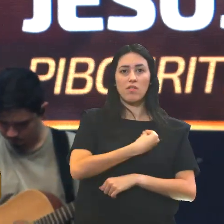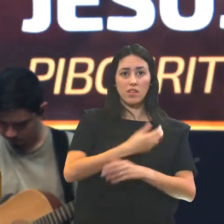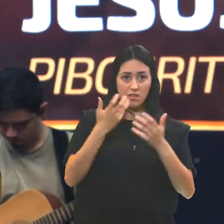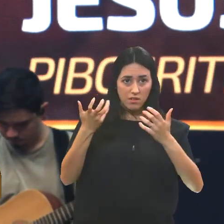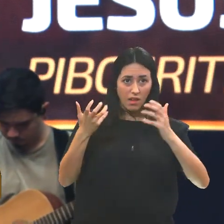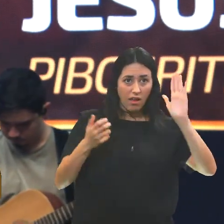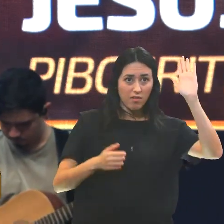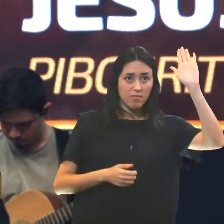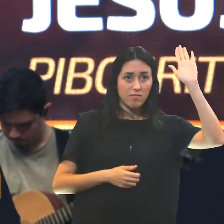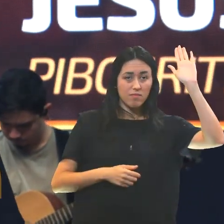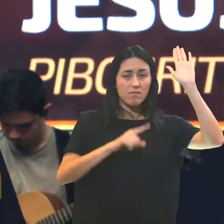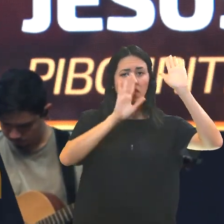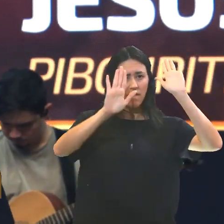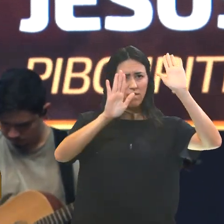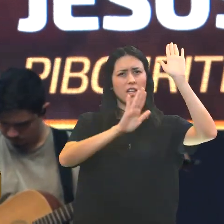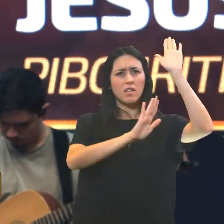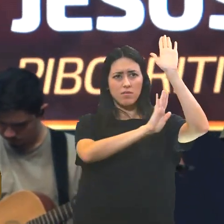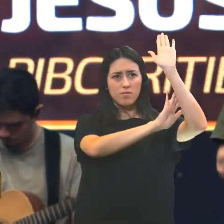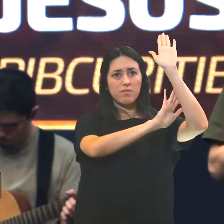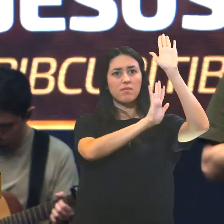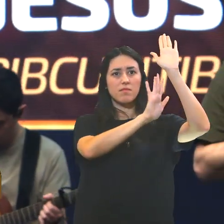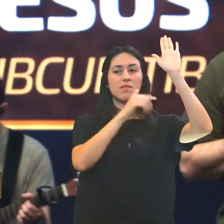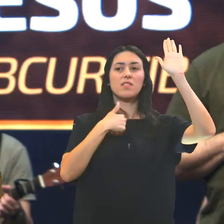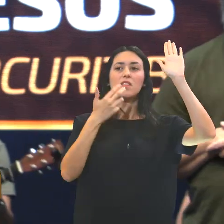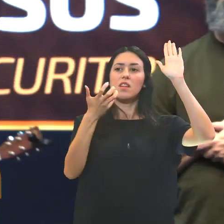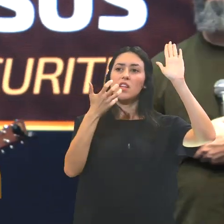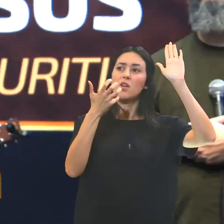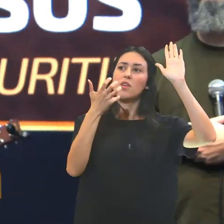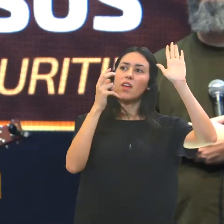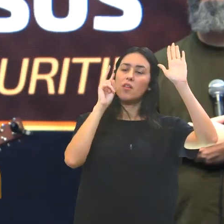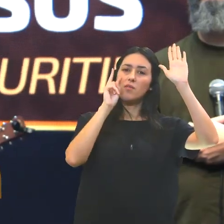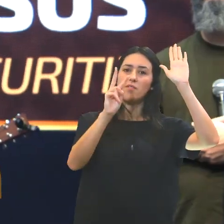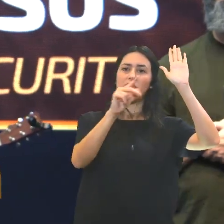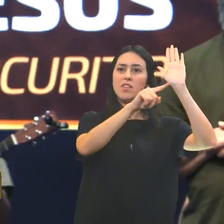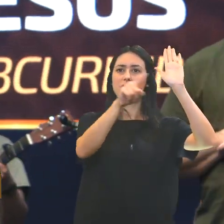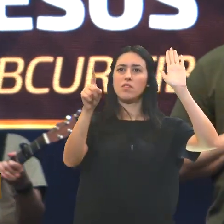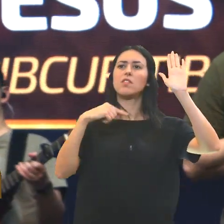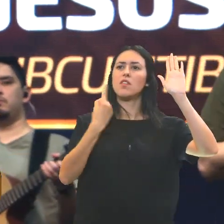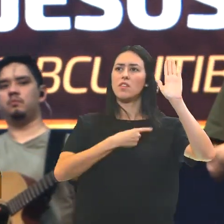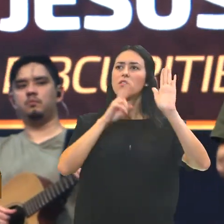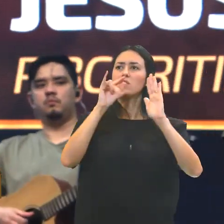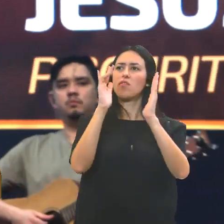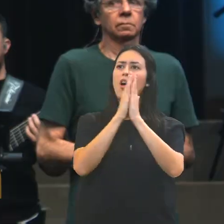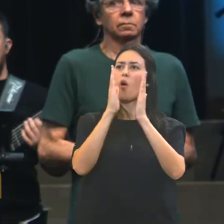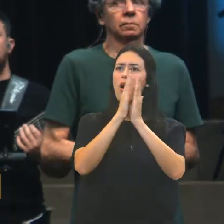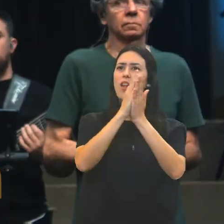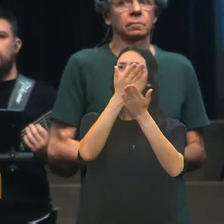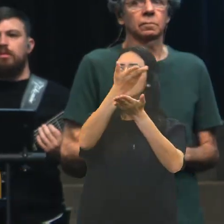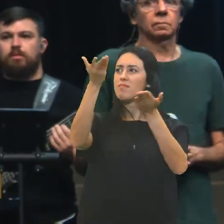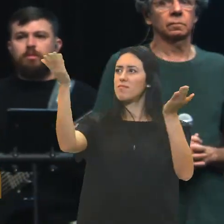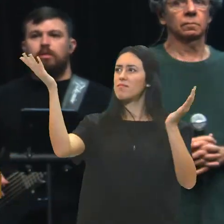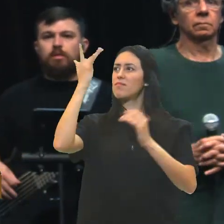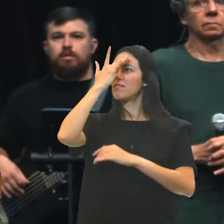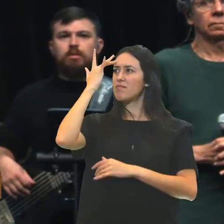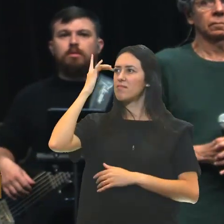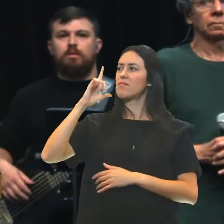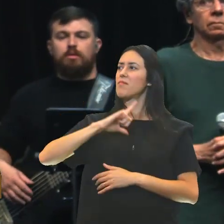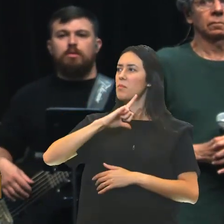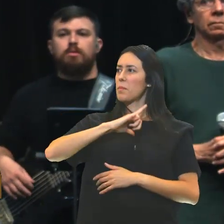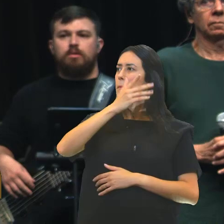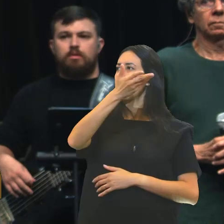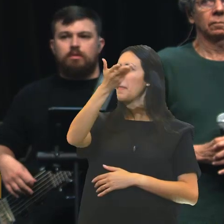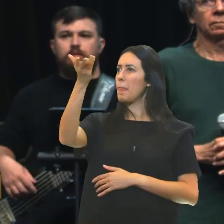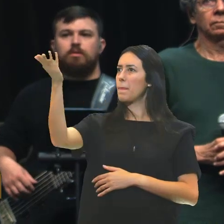seu lugar. Fique com a mão levantada, eu quero ver você. Nós vamos orar juntos. Estou vendo gente lá atrás, estou vendo algumas pessoas aqui no